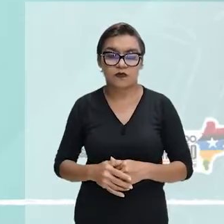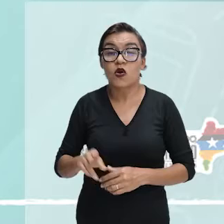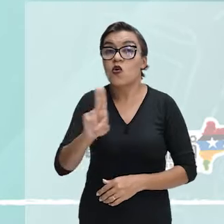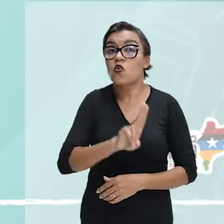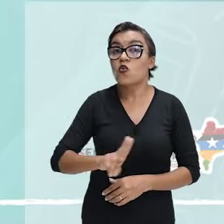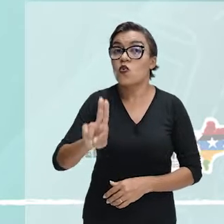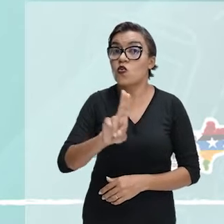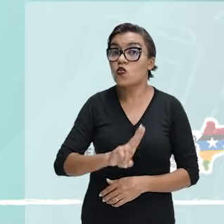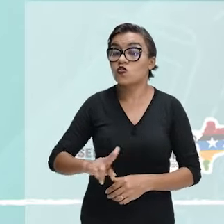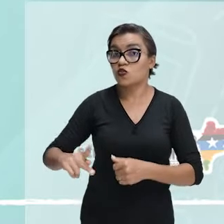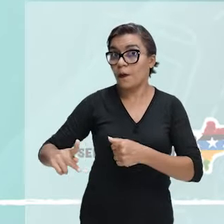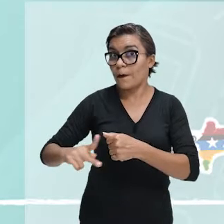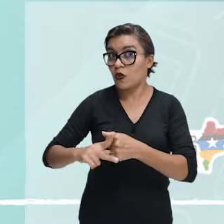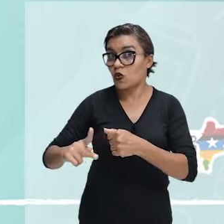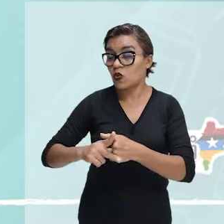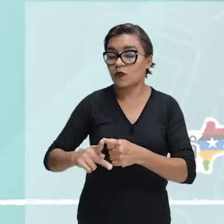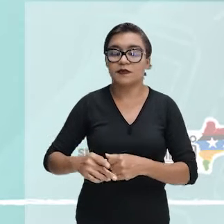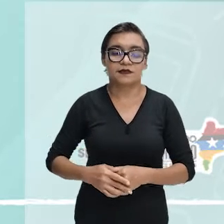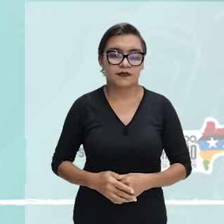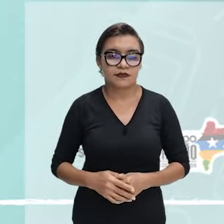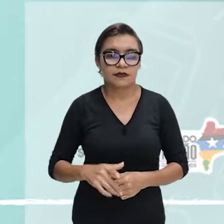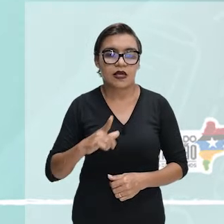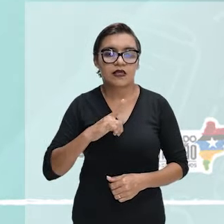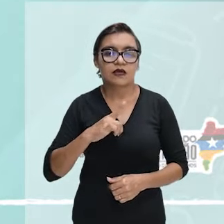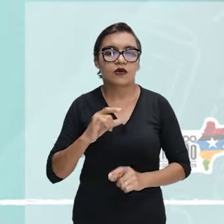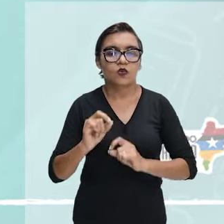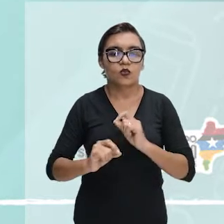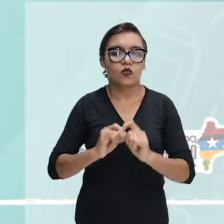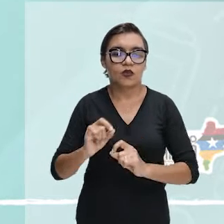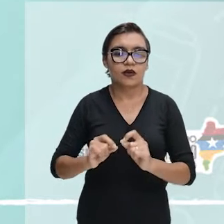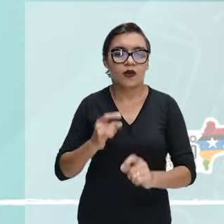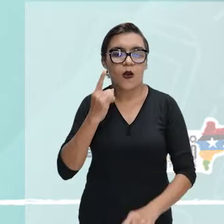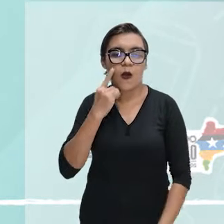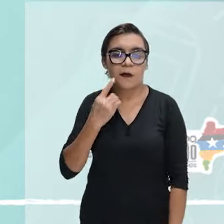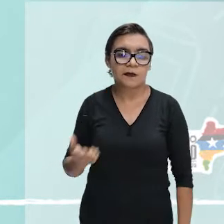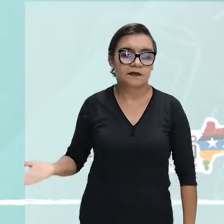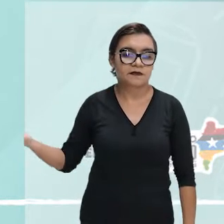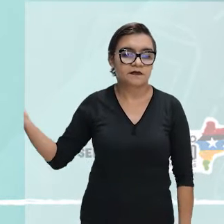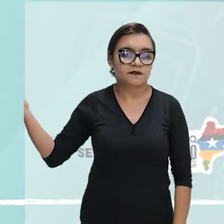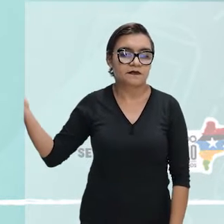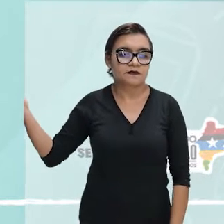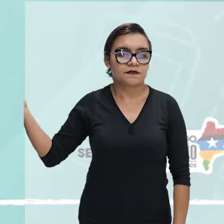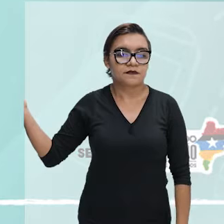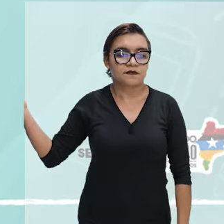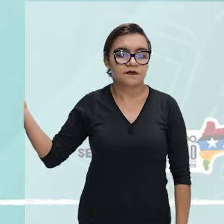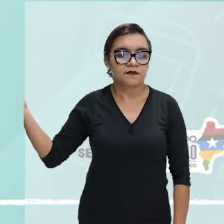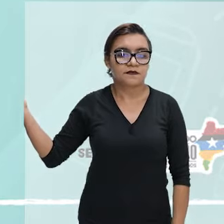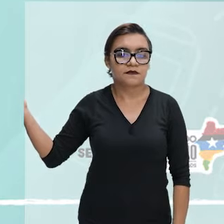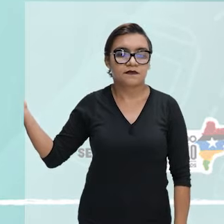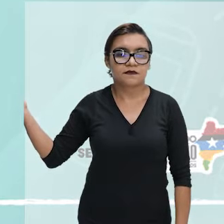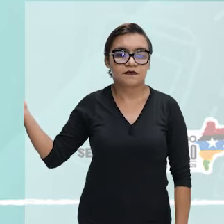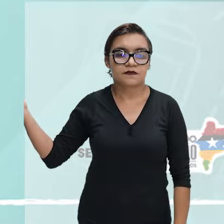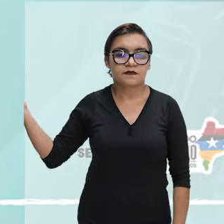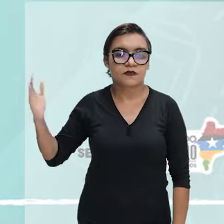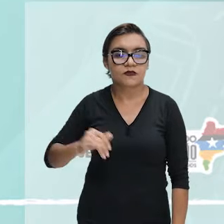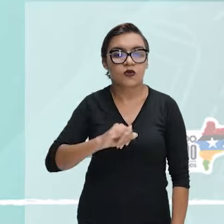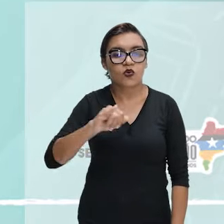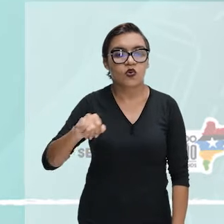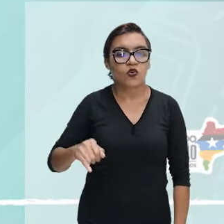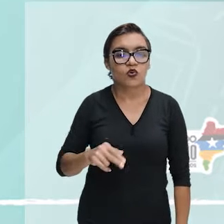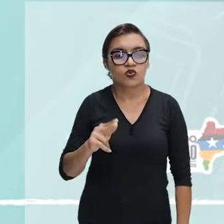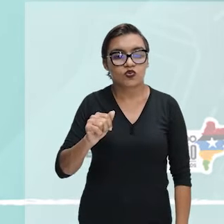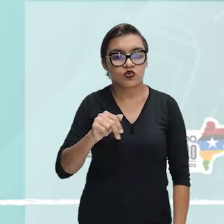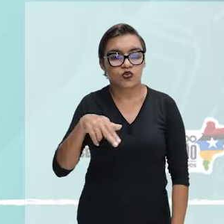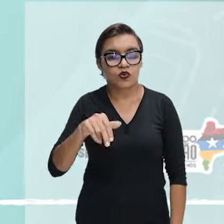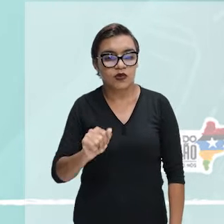uso do pronome, tá? Então, mais um. Juana se fue de la casa de Martín. Juana se foi